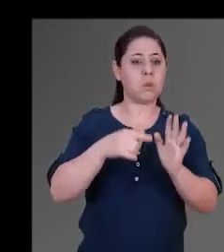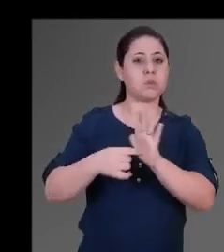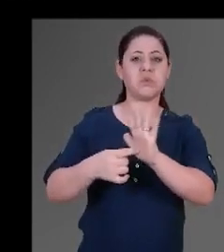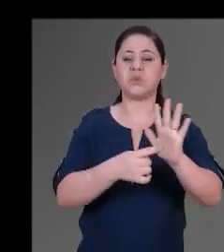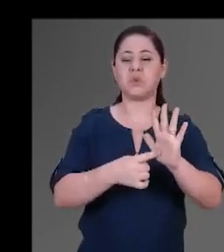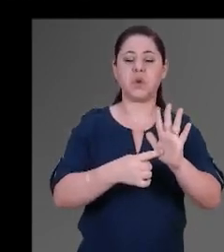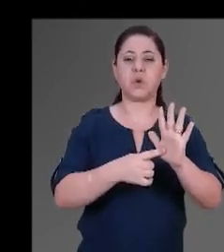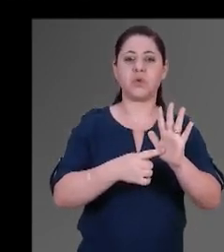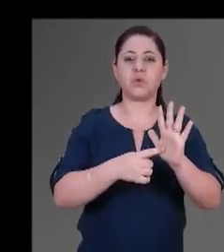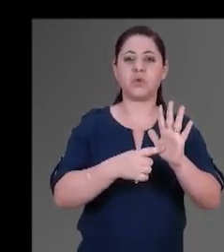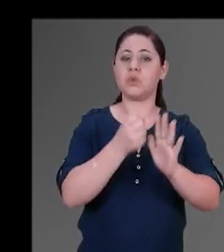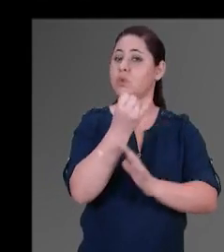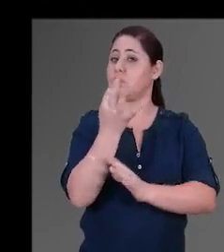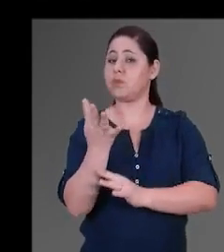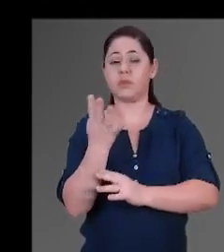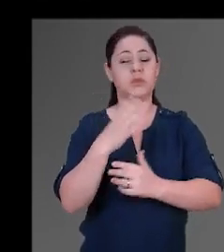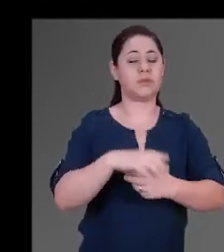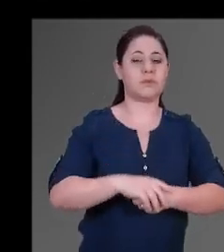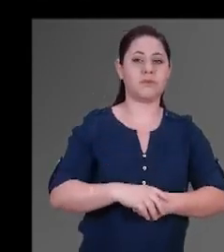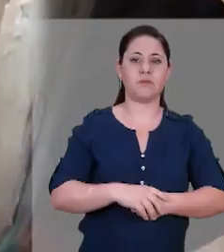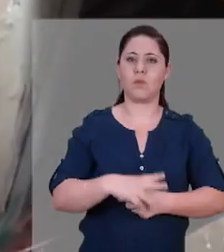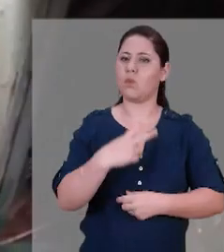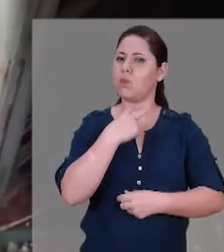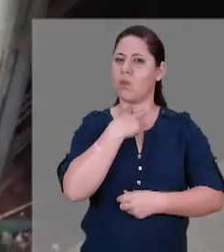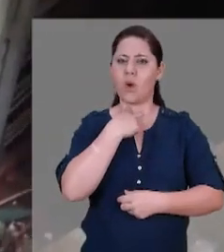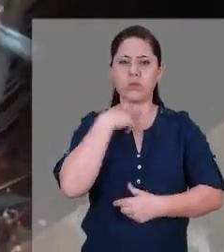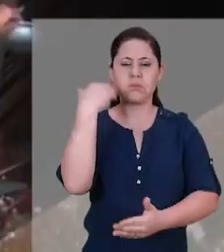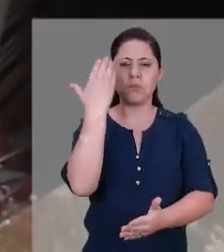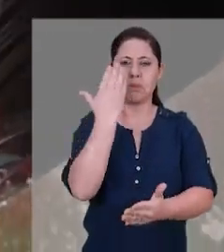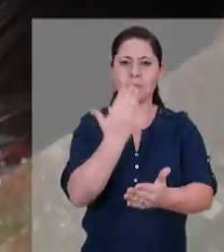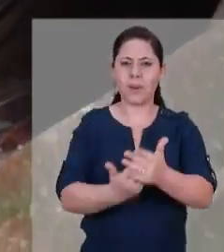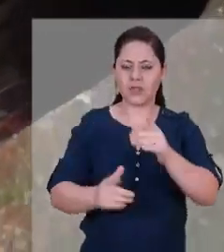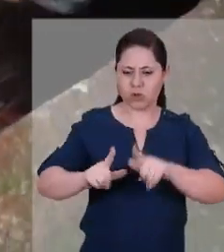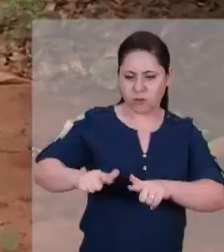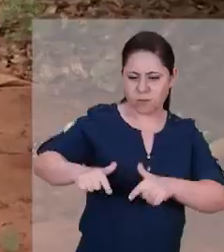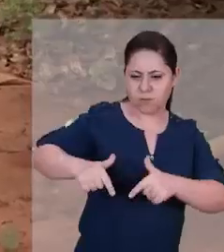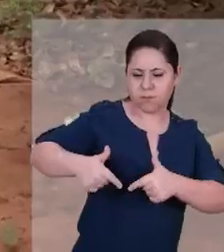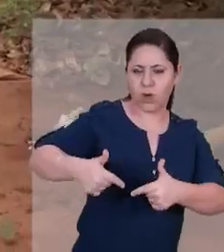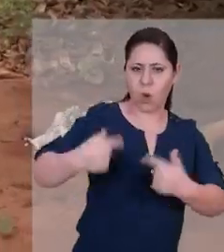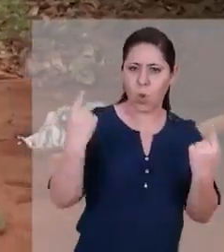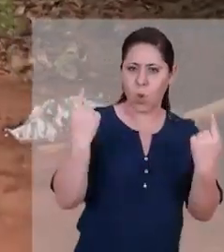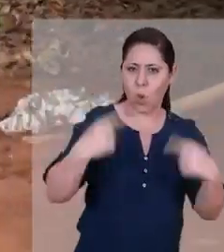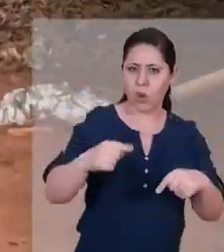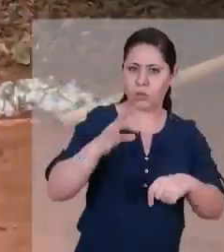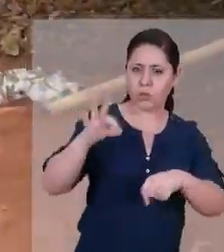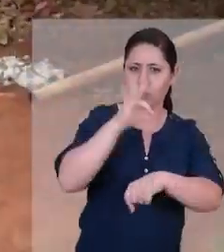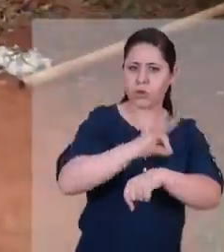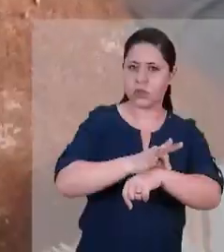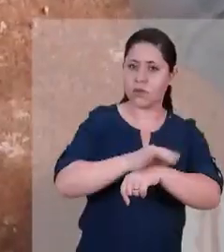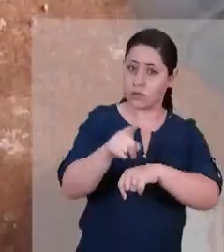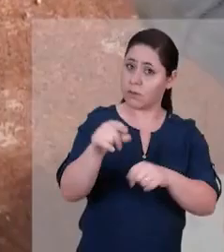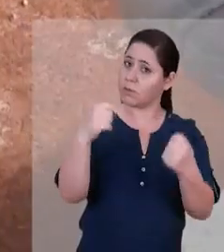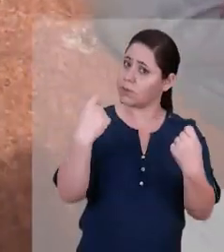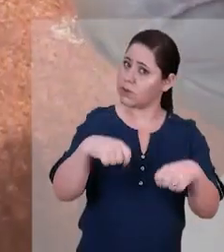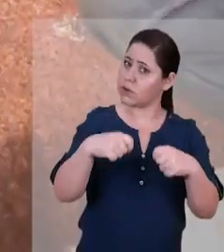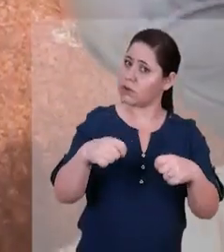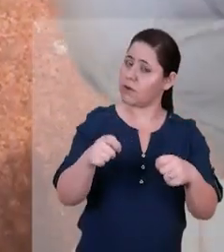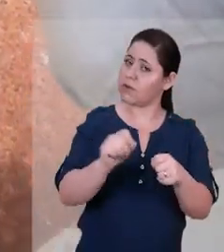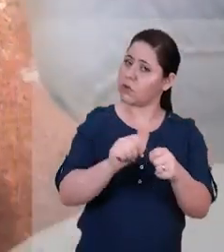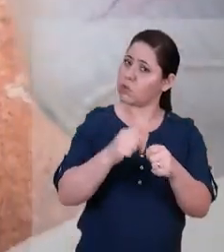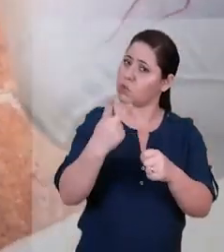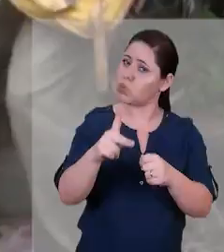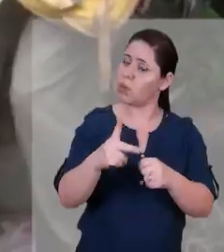não apresentou números significativos. Não podemos perder a luta contra o mosquito. Faça a sua